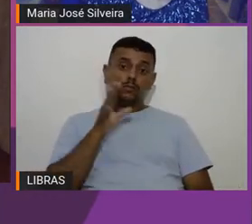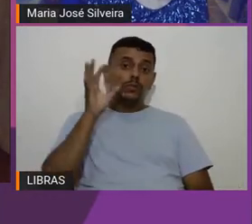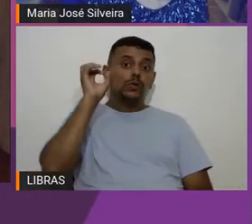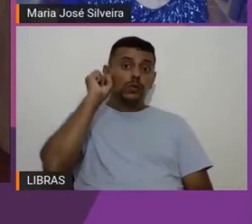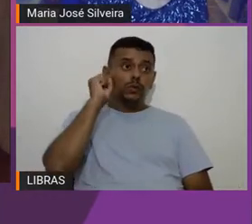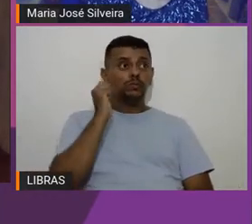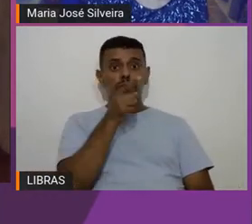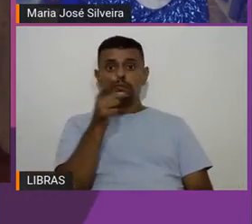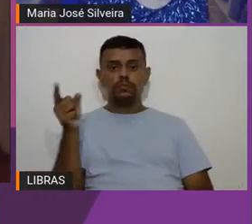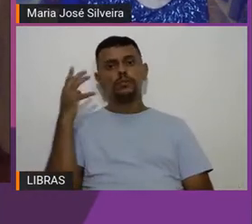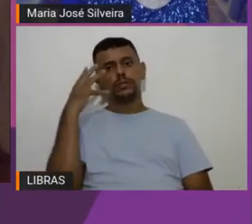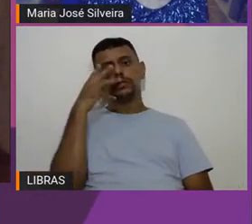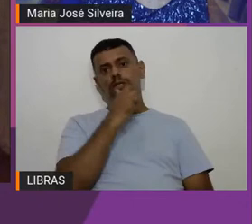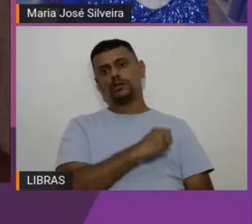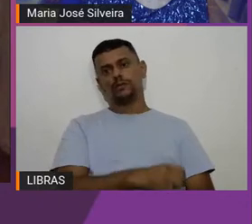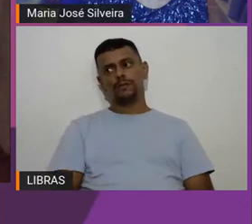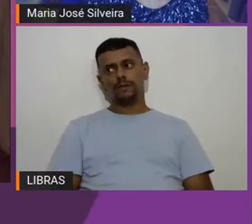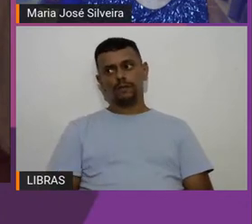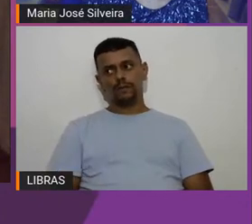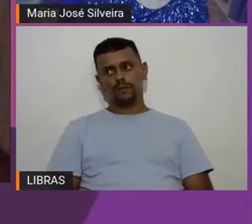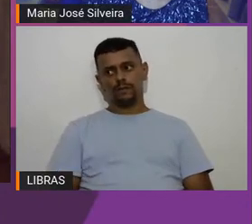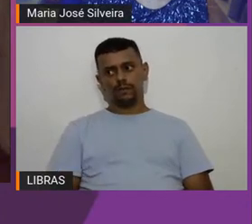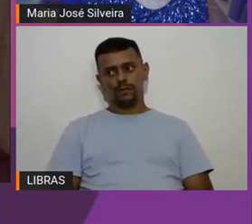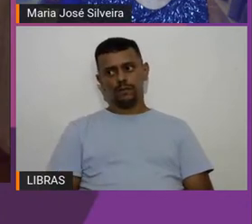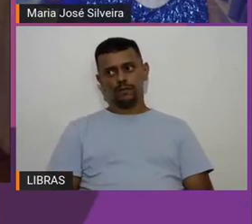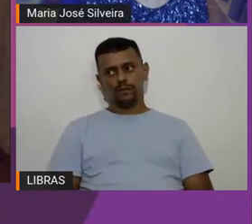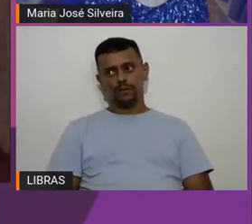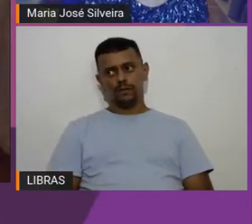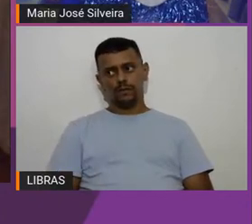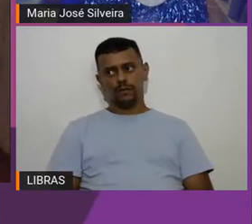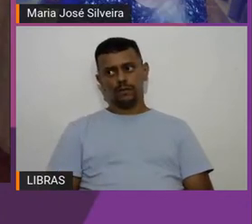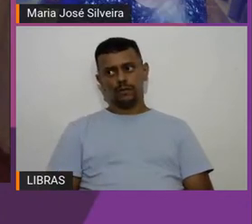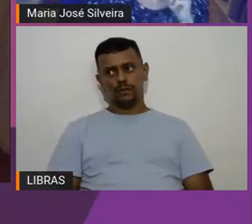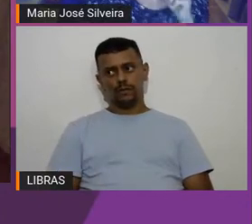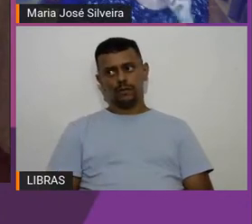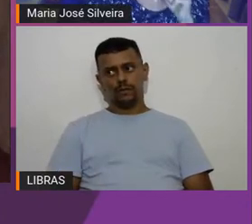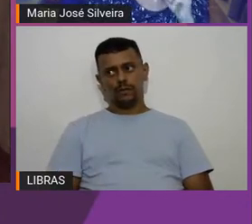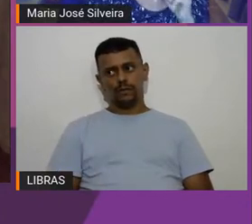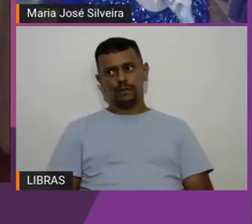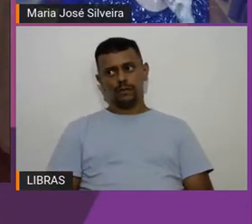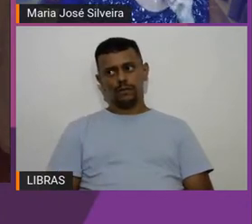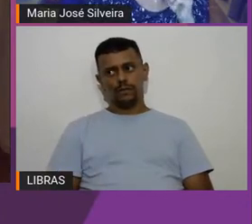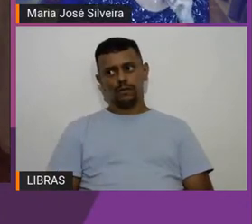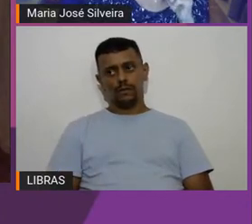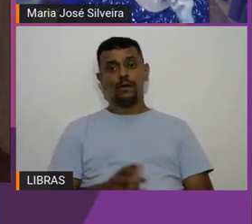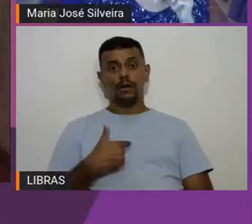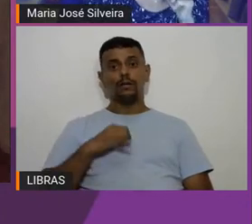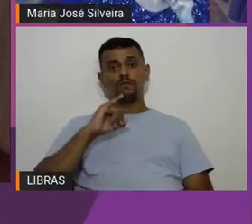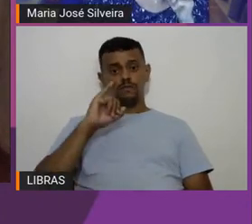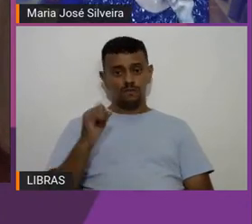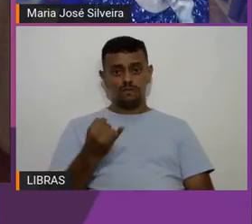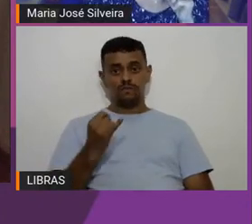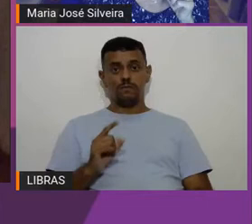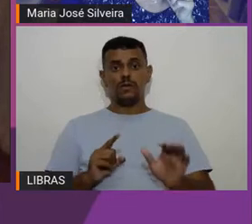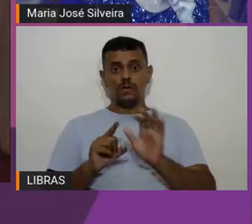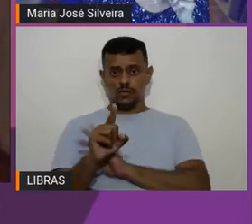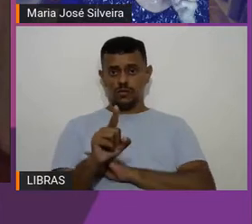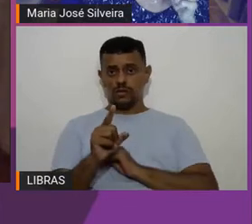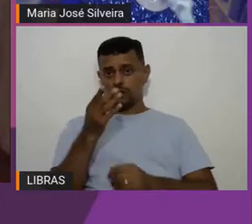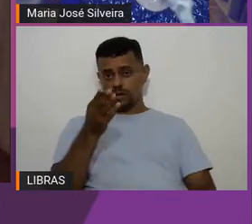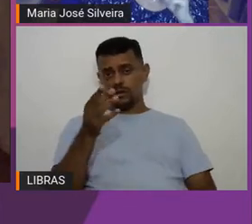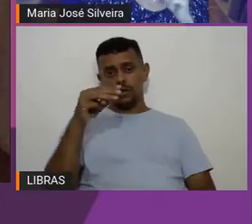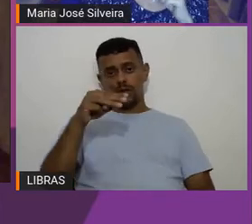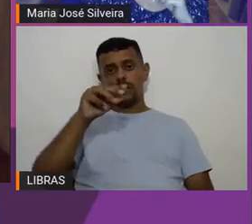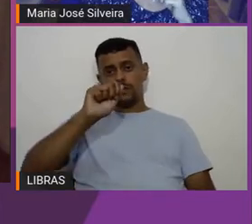é o tema você tem marido dela que eu acho que eu já vou aproveitar e vou emendar porque aí você já pode